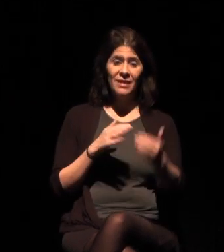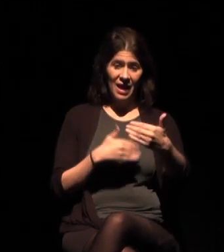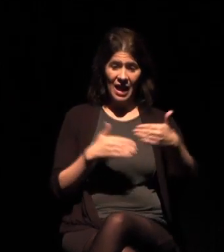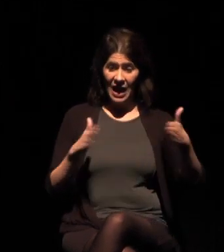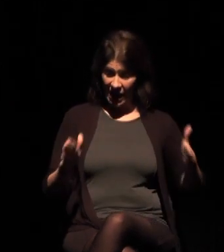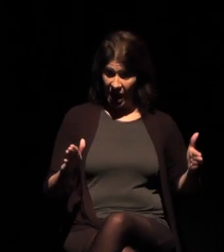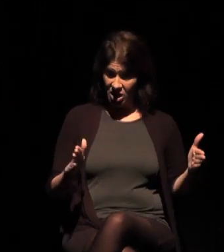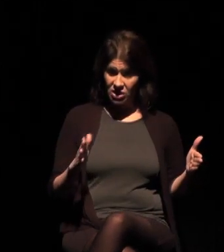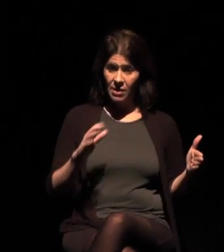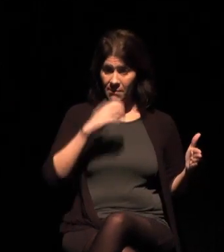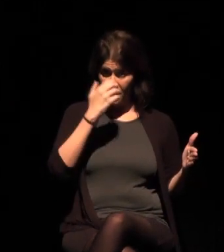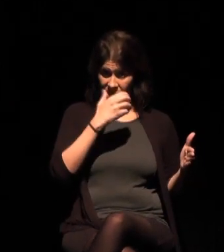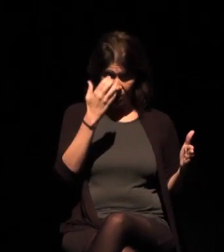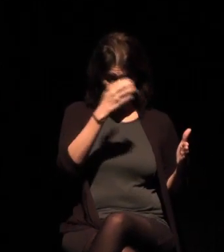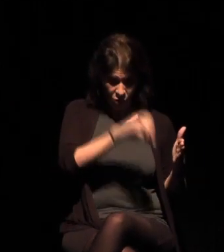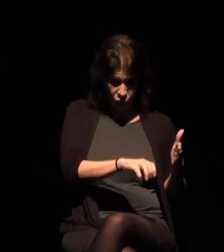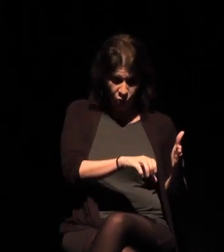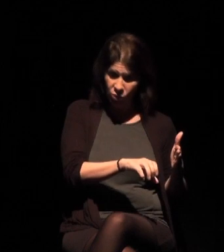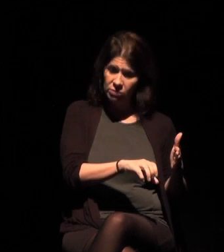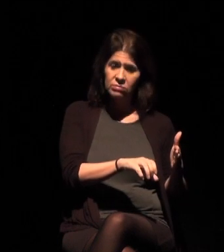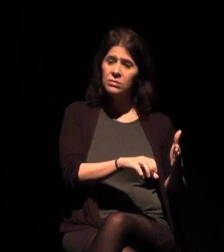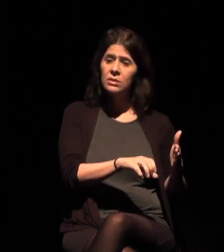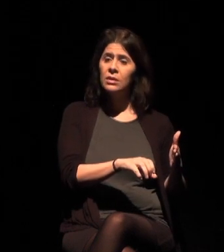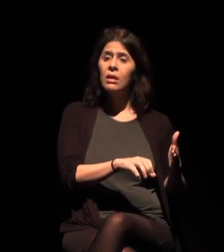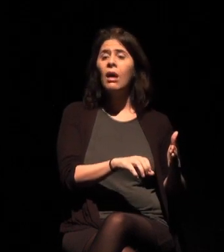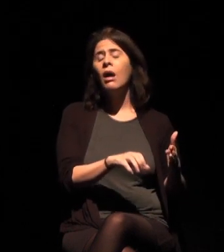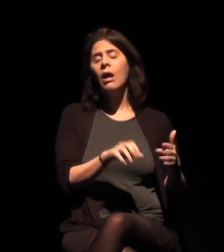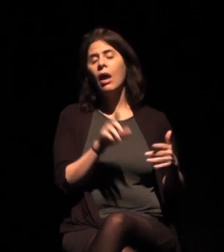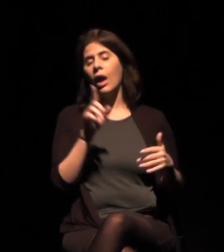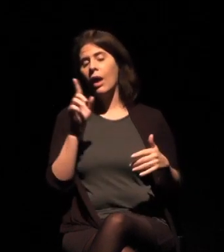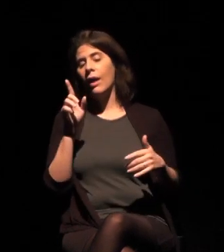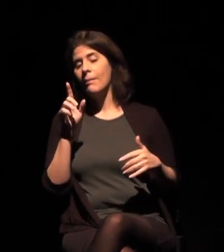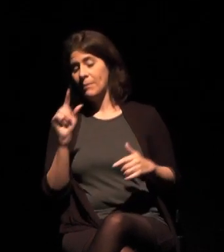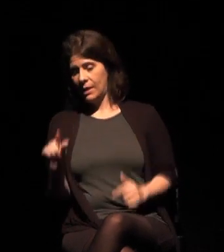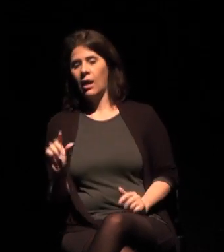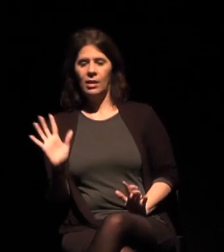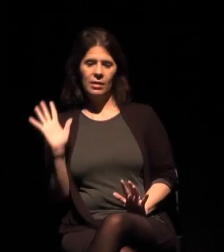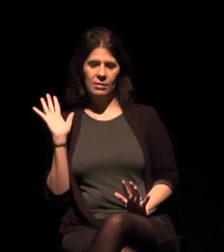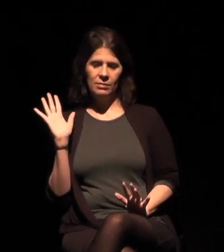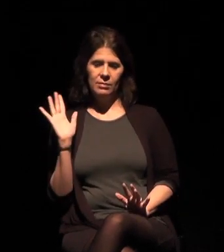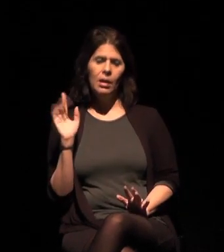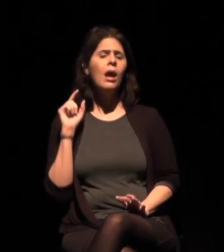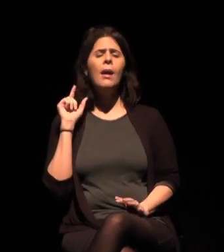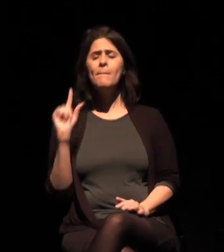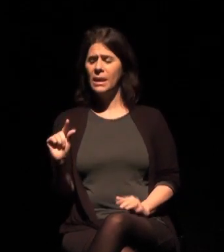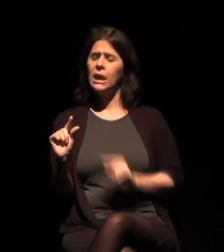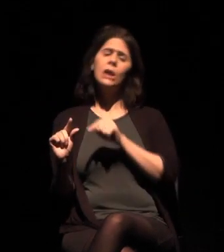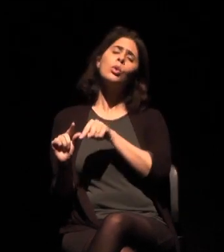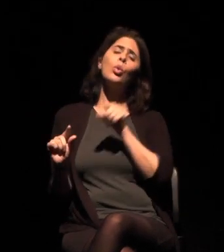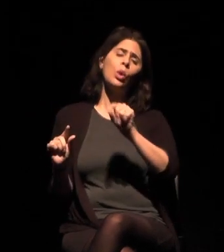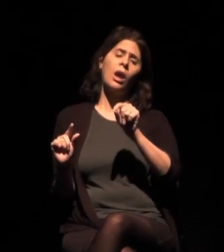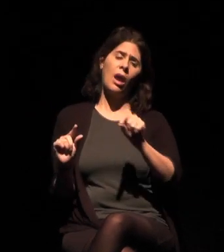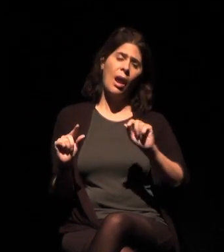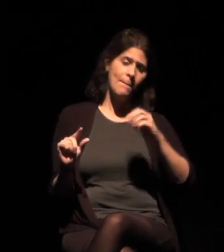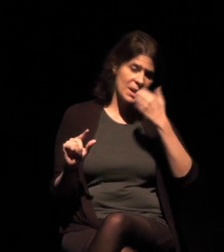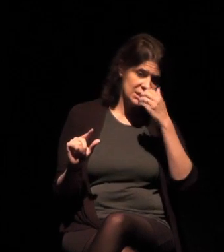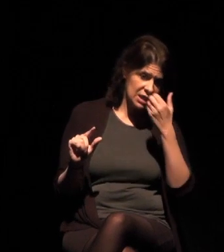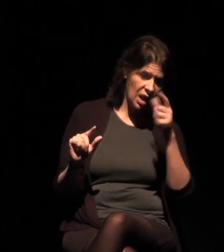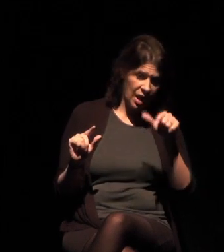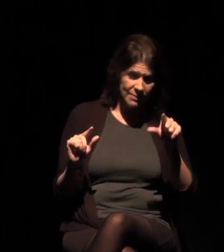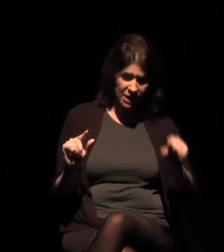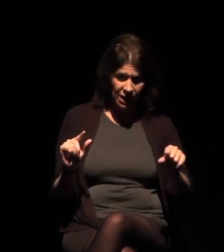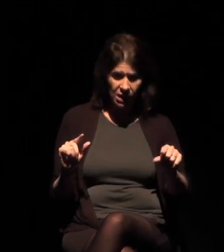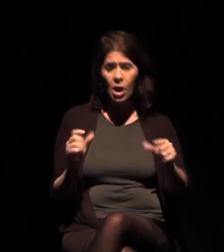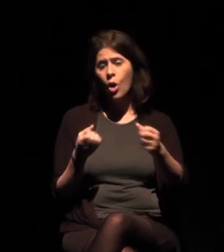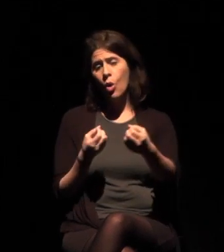pequena bom quem era pequena era pequena mas era pequena caixa pequena todo